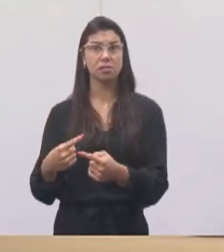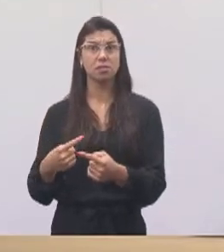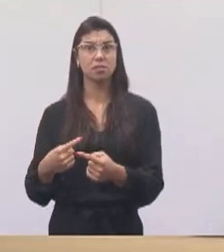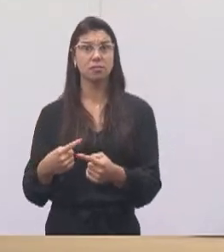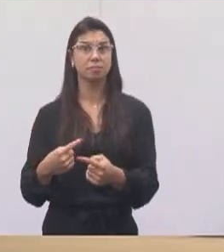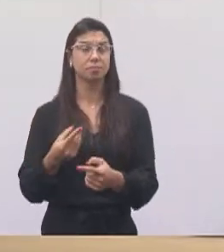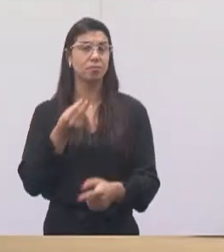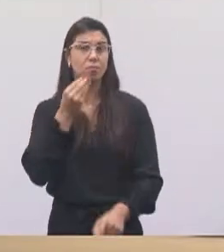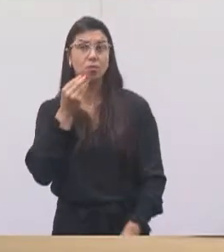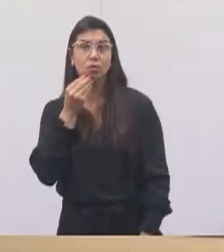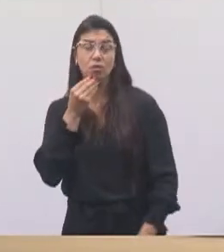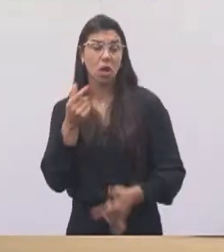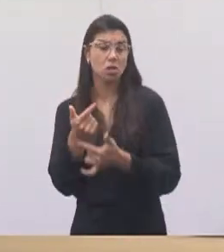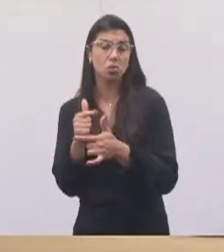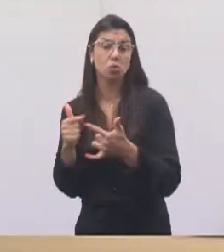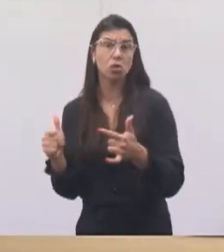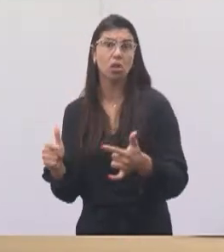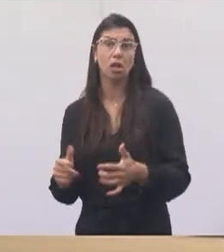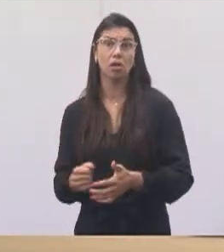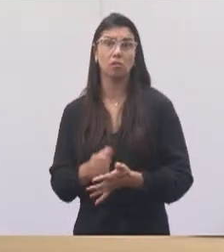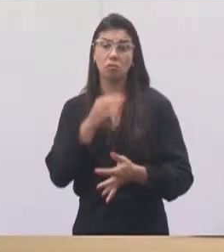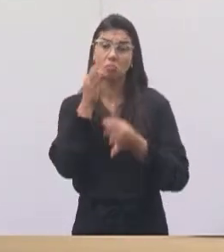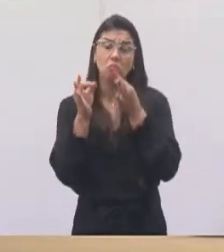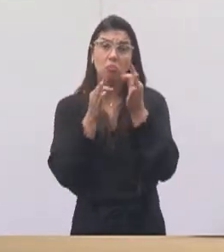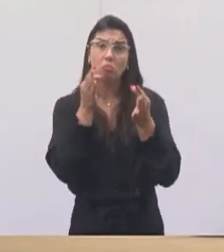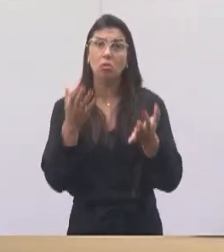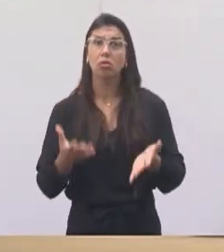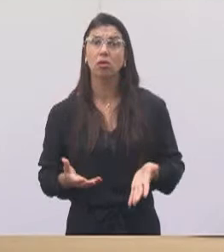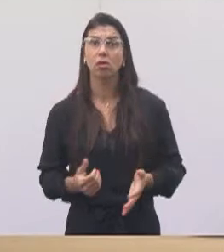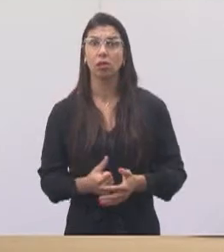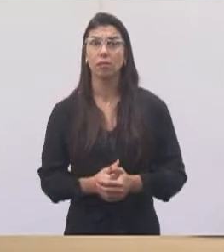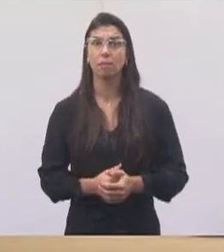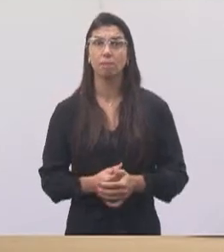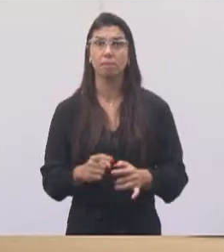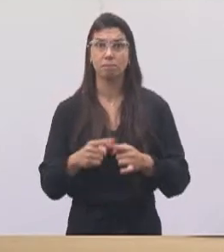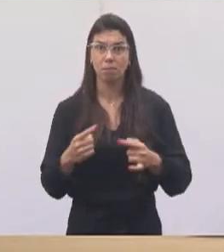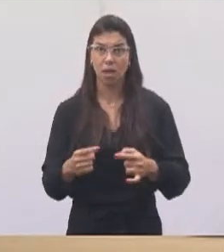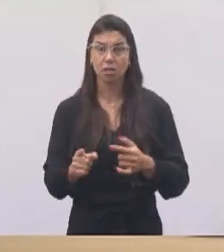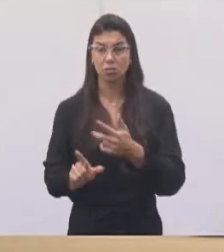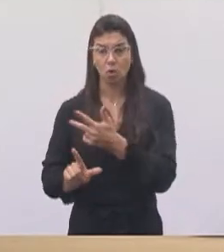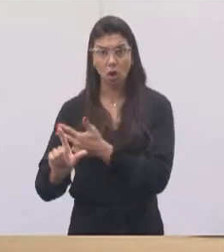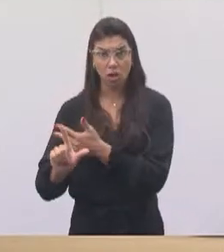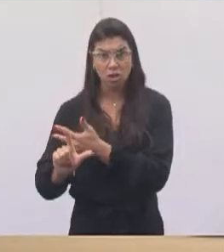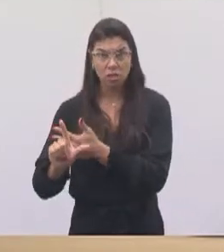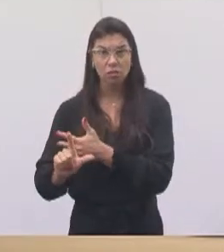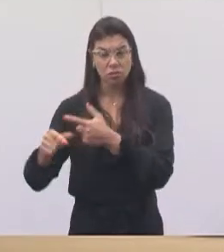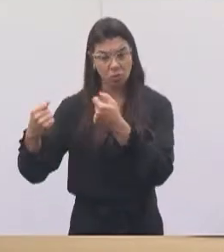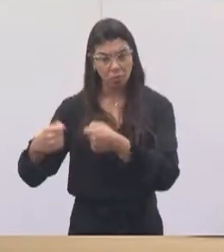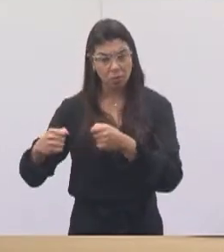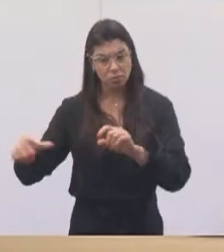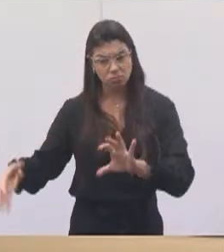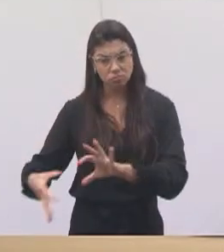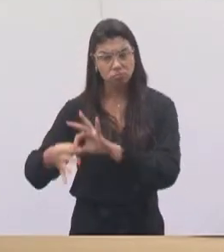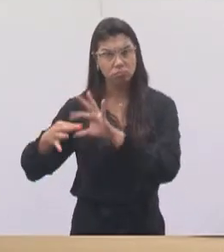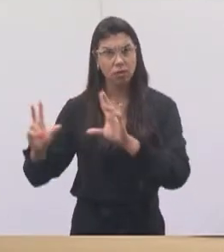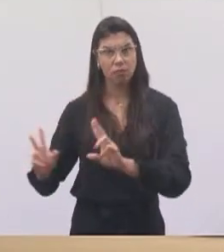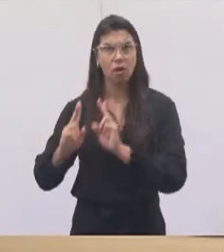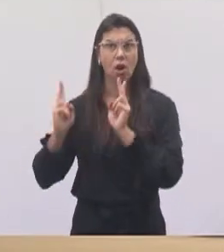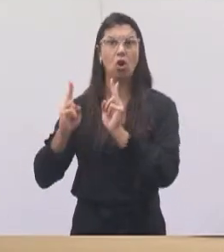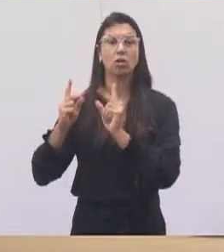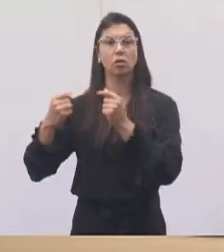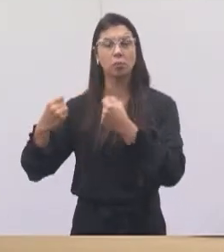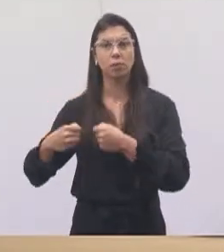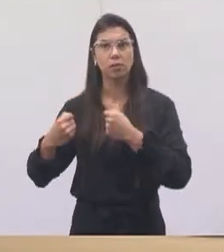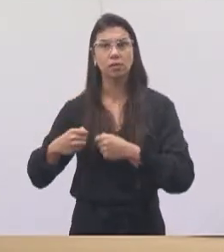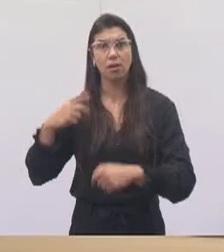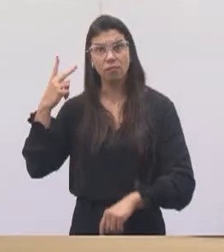a oportunidade de falar também em nome de nós vereadores, porque eu acho que o Poder Legislativo precisa ser mais valorizado.